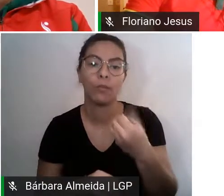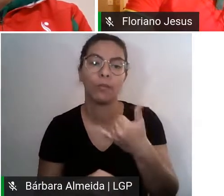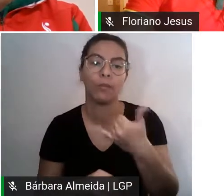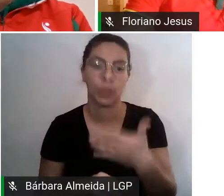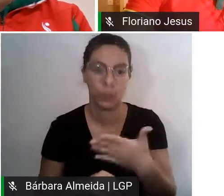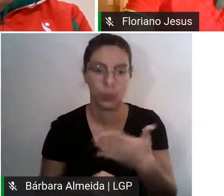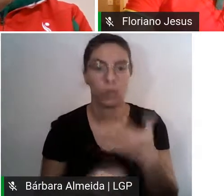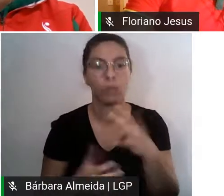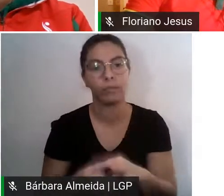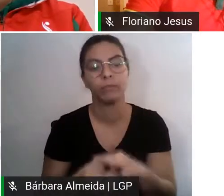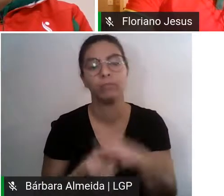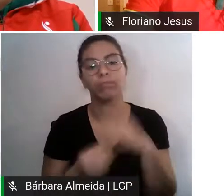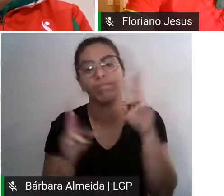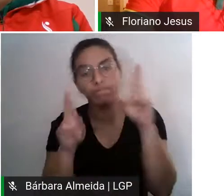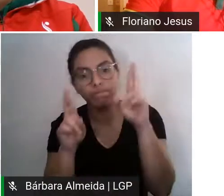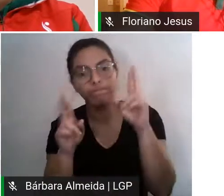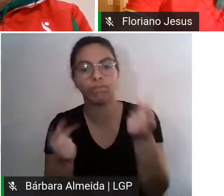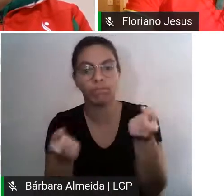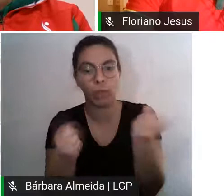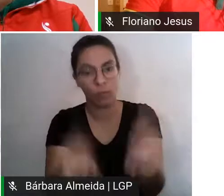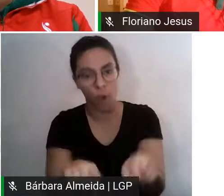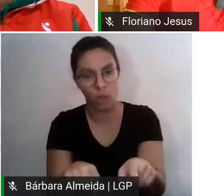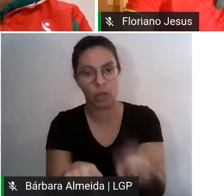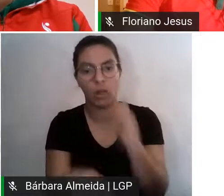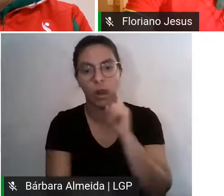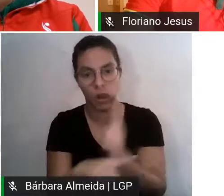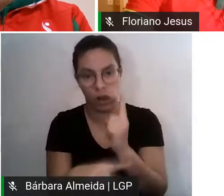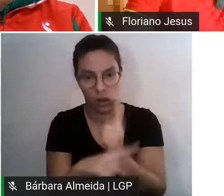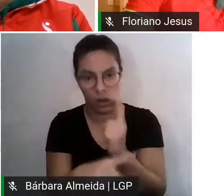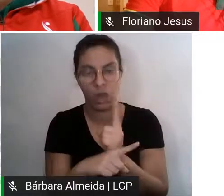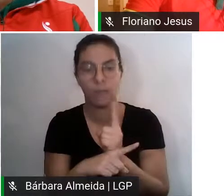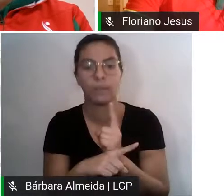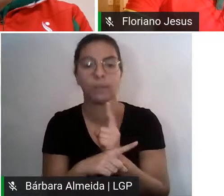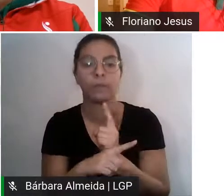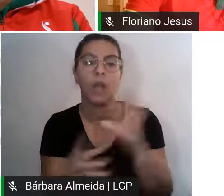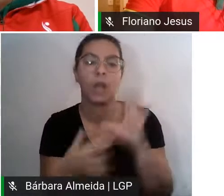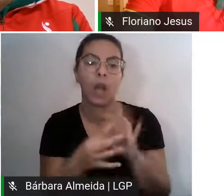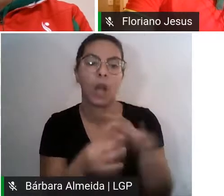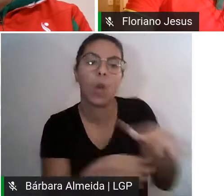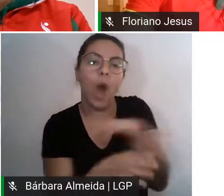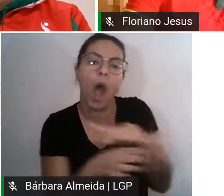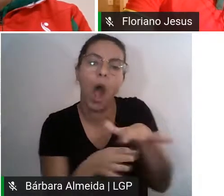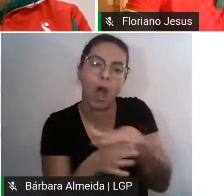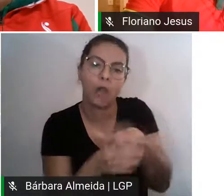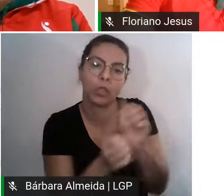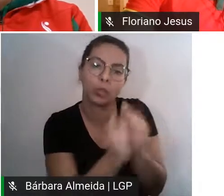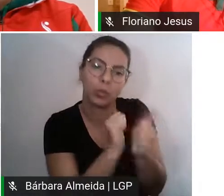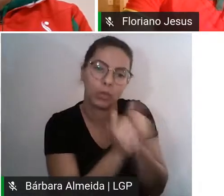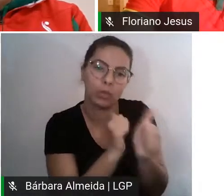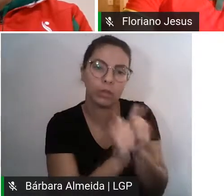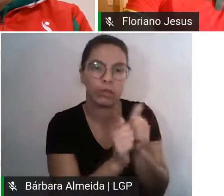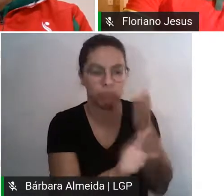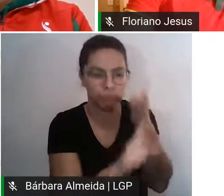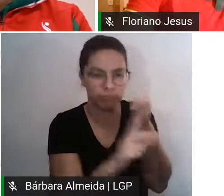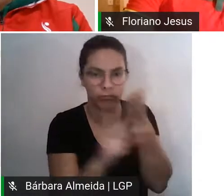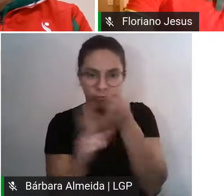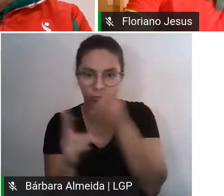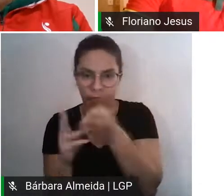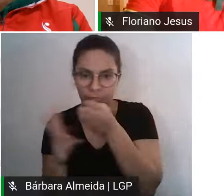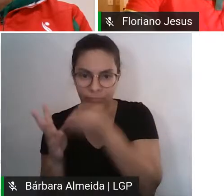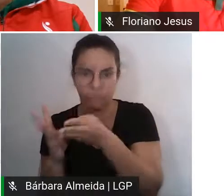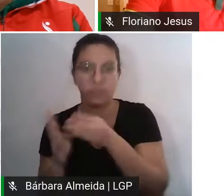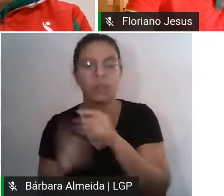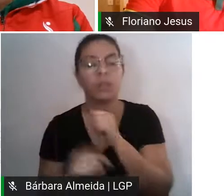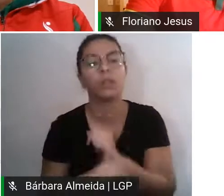alguns episódios desta feita, particularmente sobre algumas modalidades e também, consequentemente, com mais alguns webinars